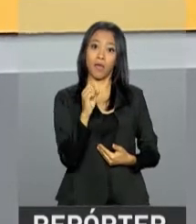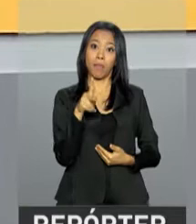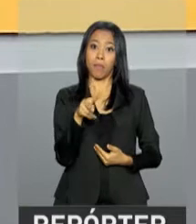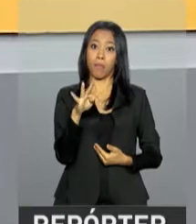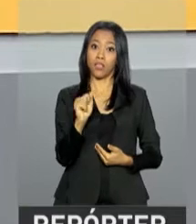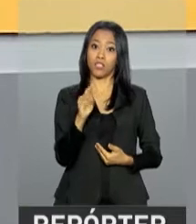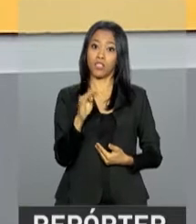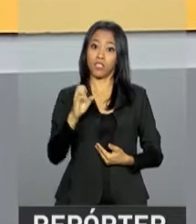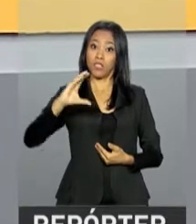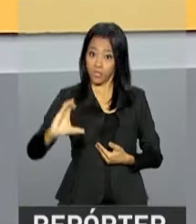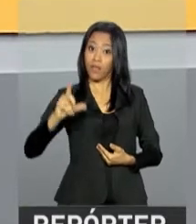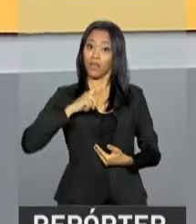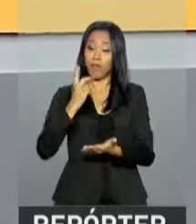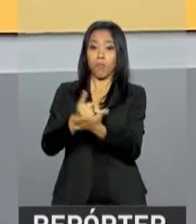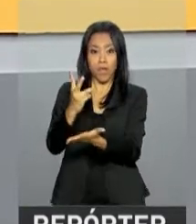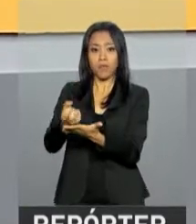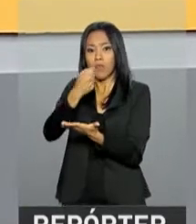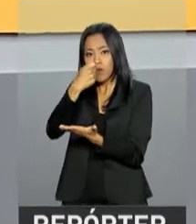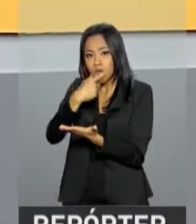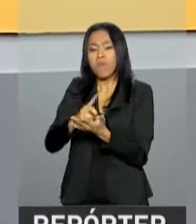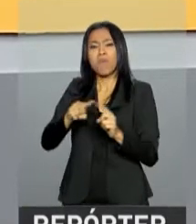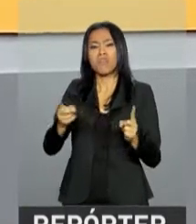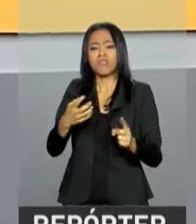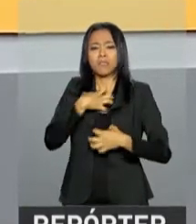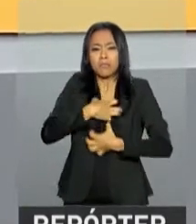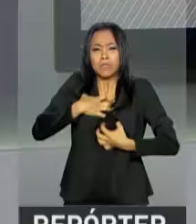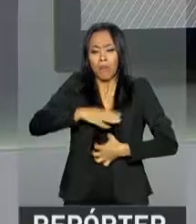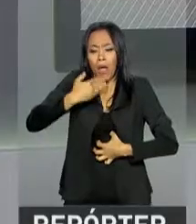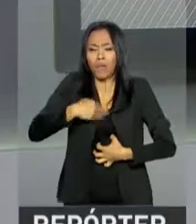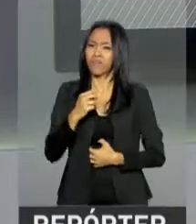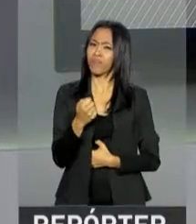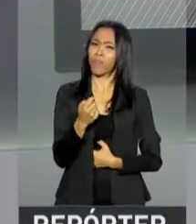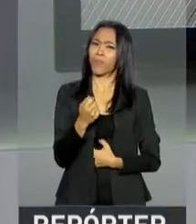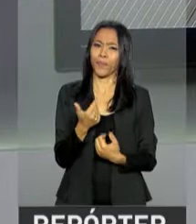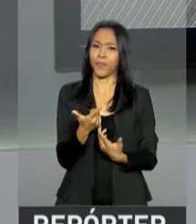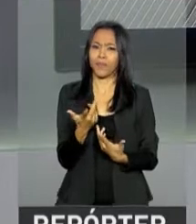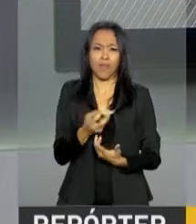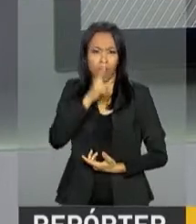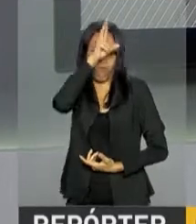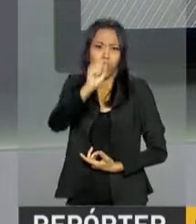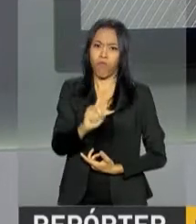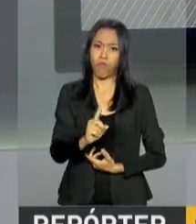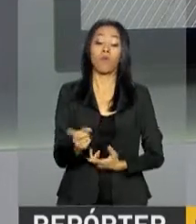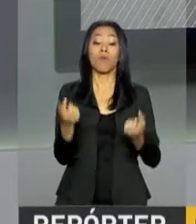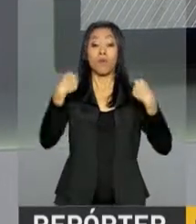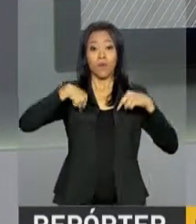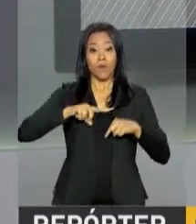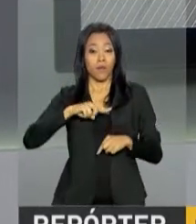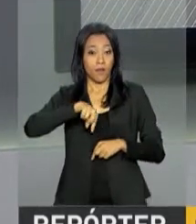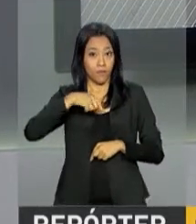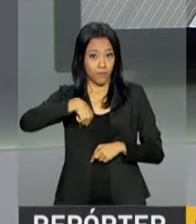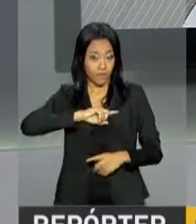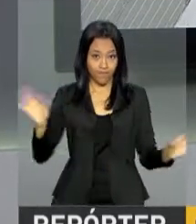têm a mesma eficácia, mas provocam menos efeitos colaterais. E nós ficamos por aqui, mas você pode rever as